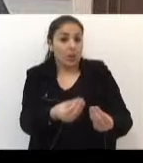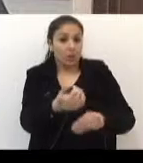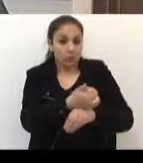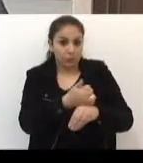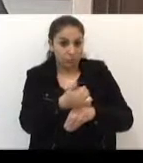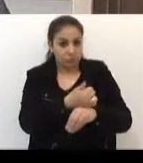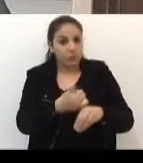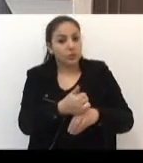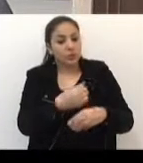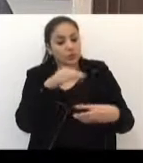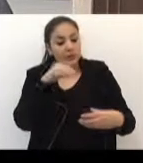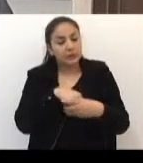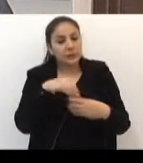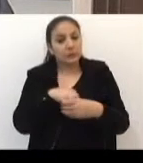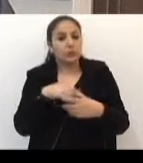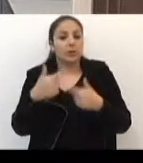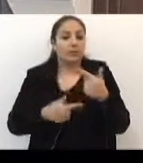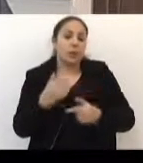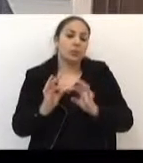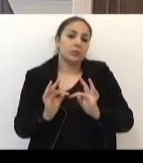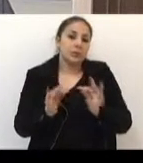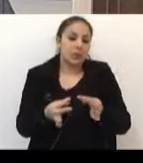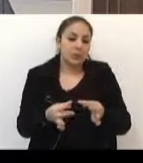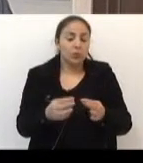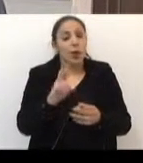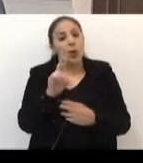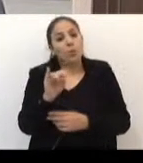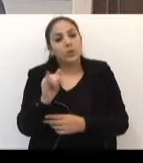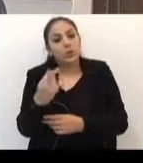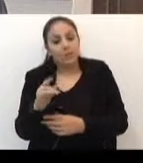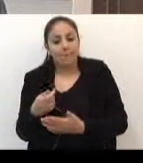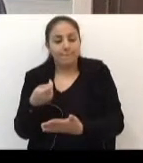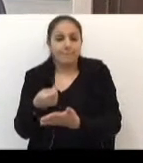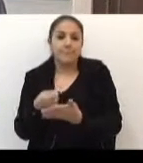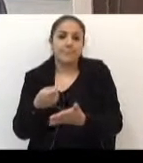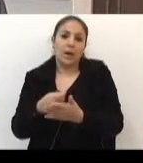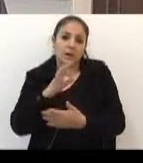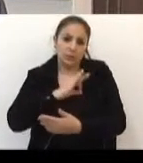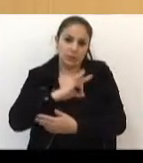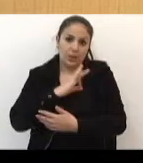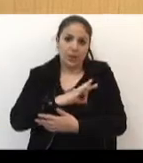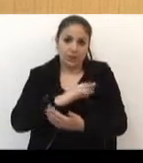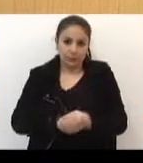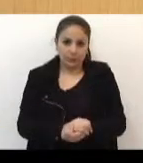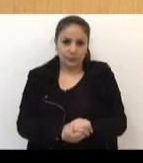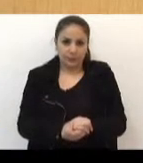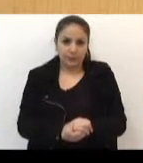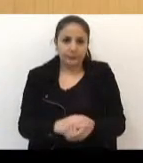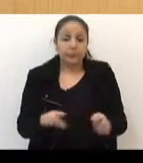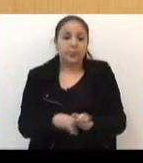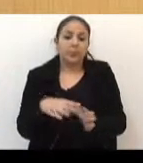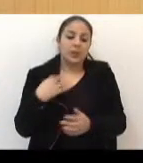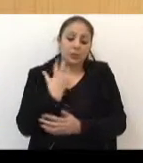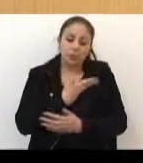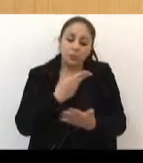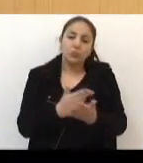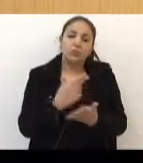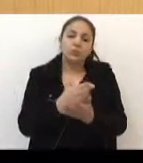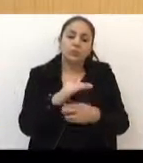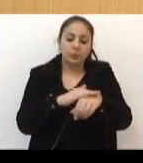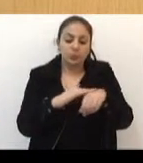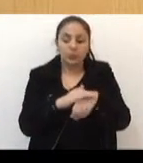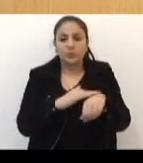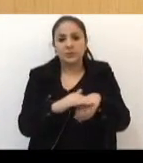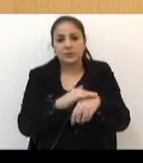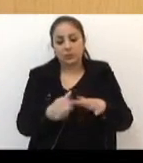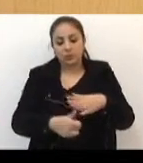corpo técnico e a União remunera eles através do repasse ao município. E nós continuamos conversando com